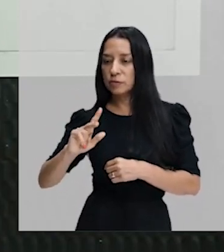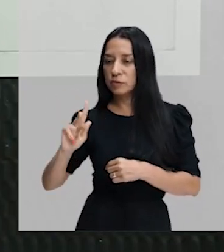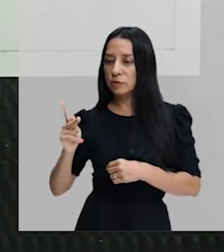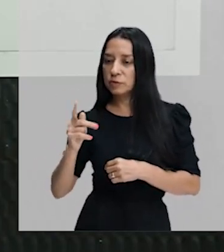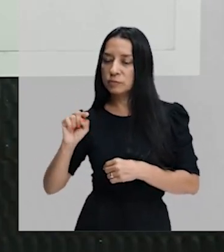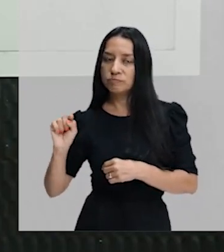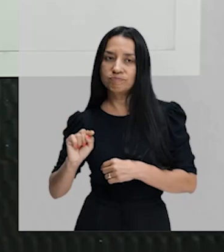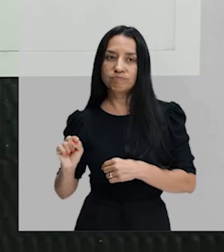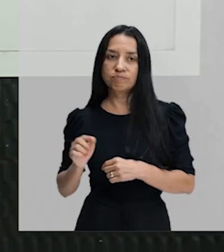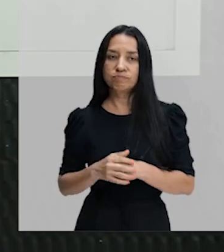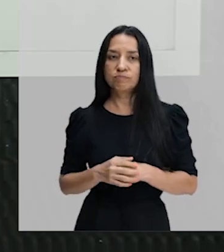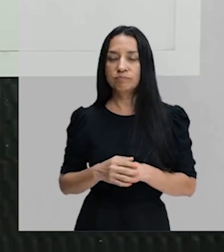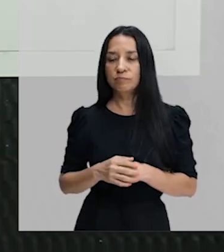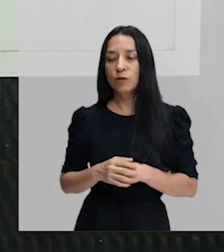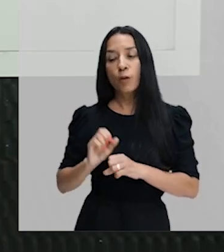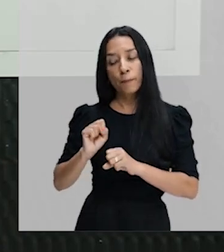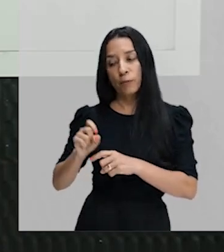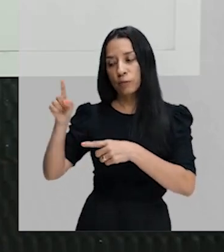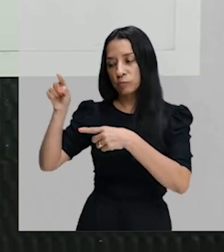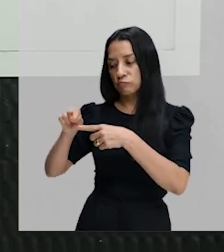um zero com zero 34